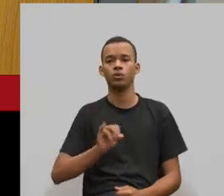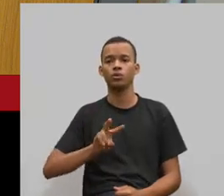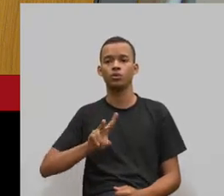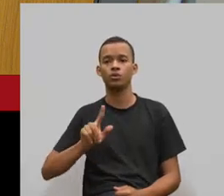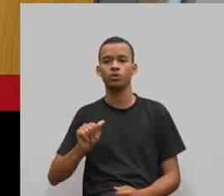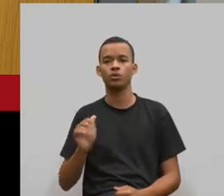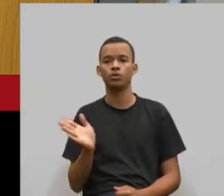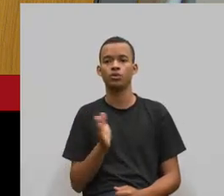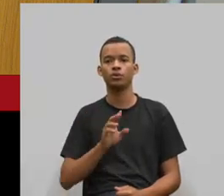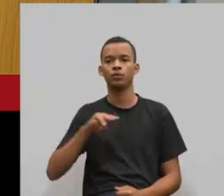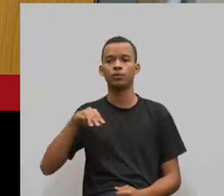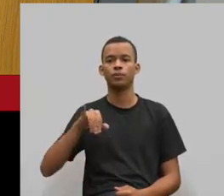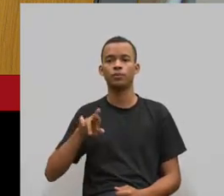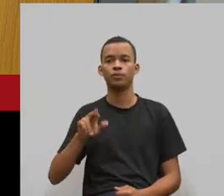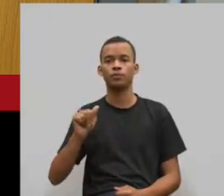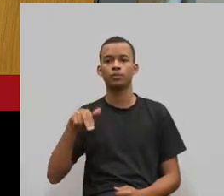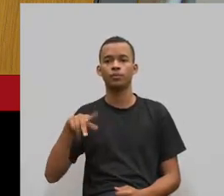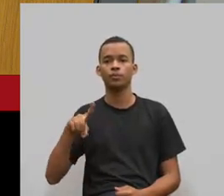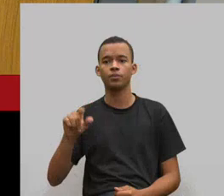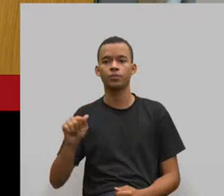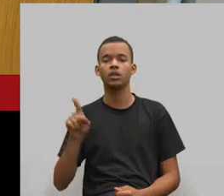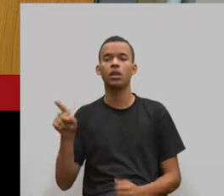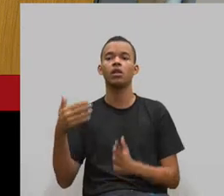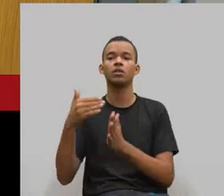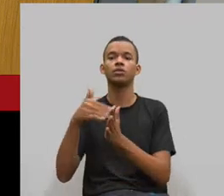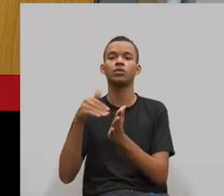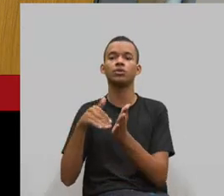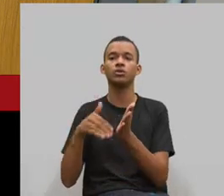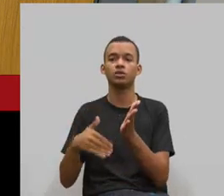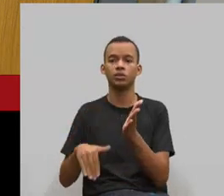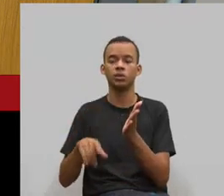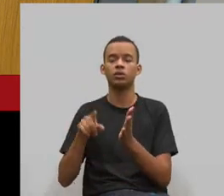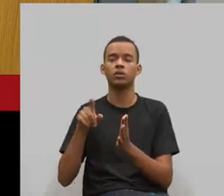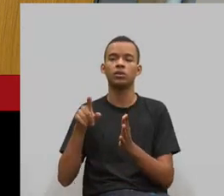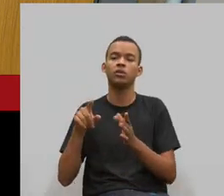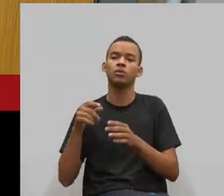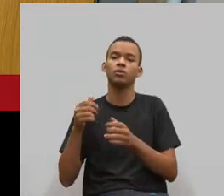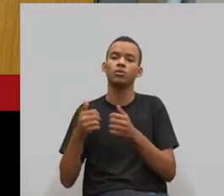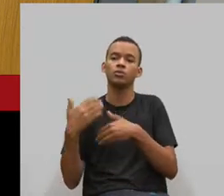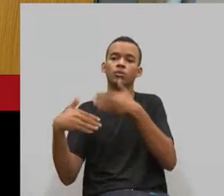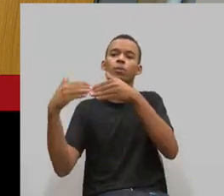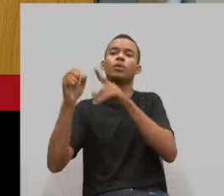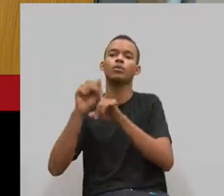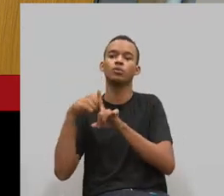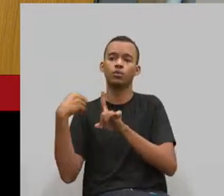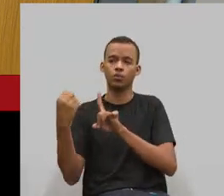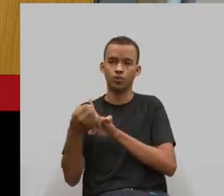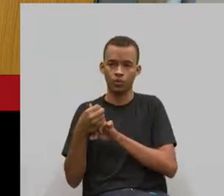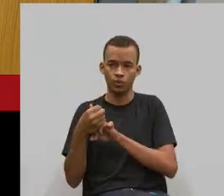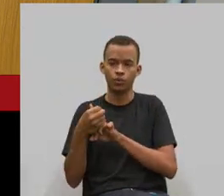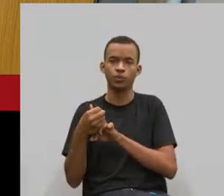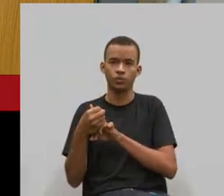Desenvolvimento Social do Estado